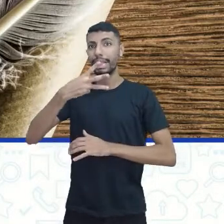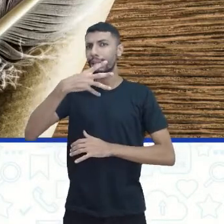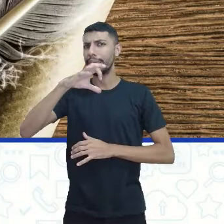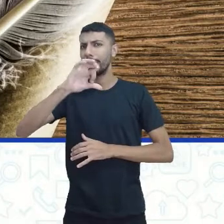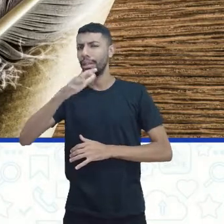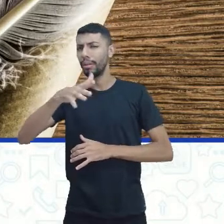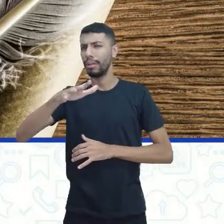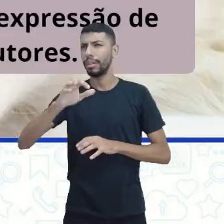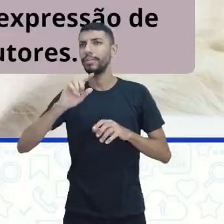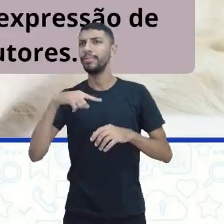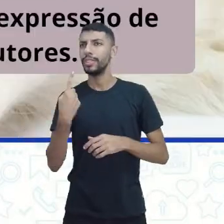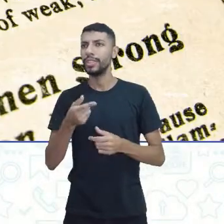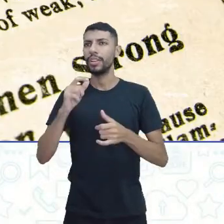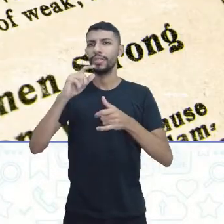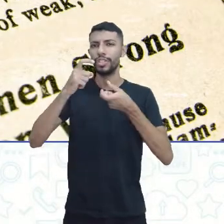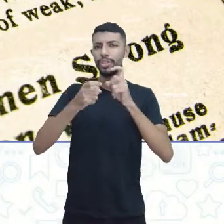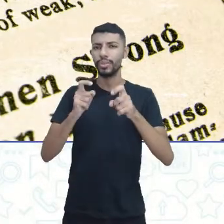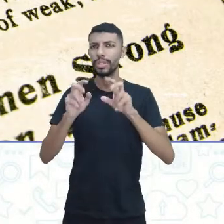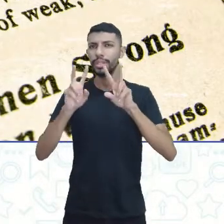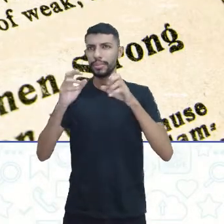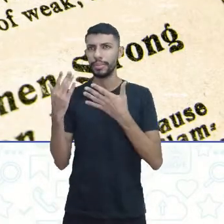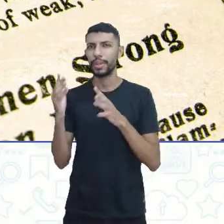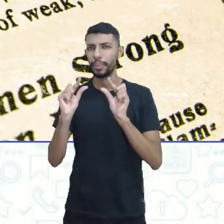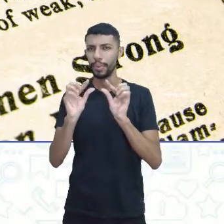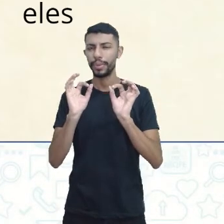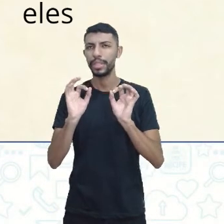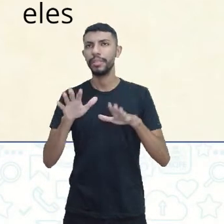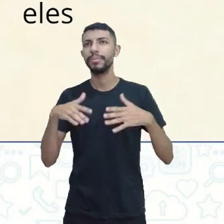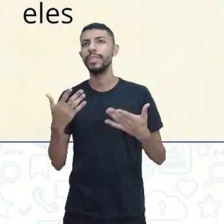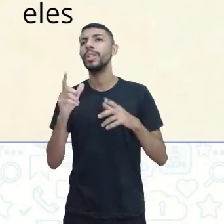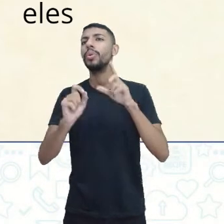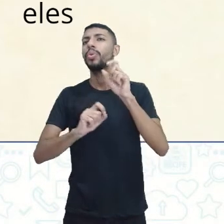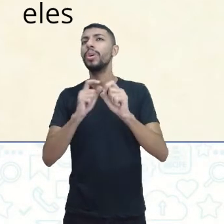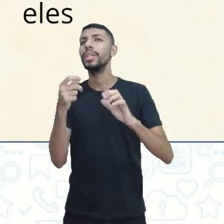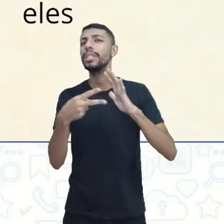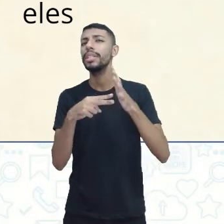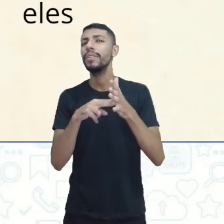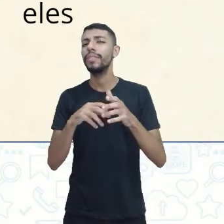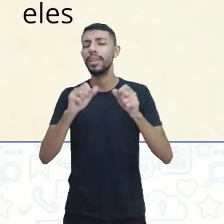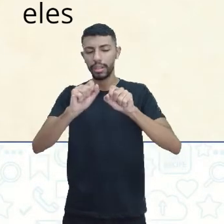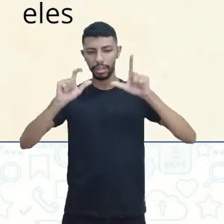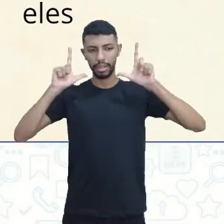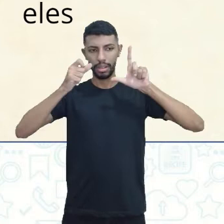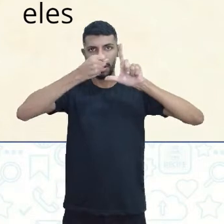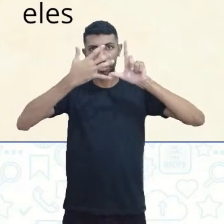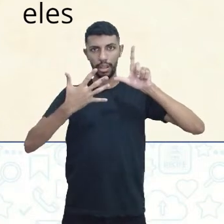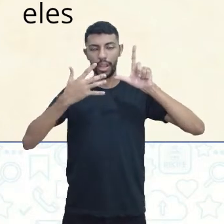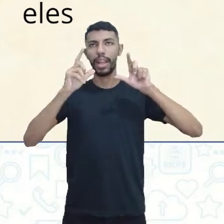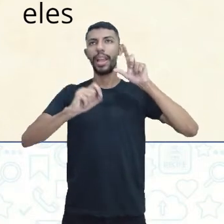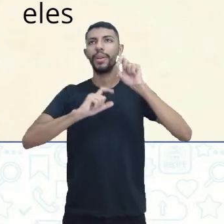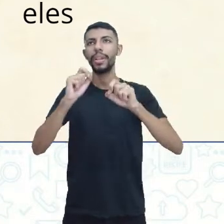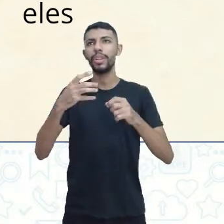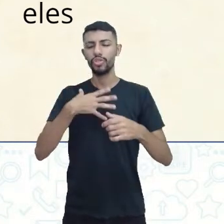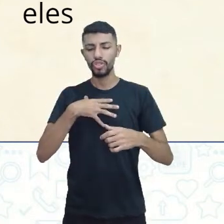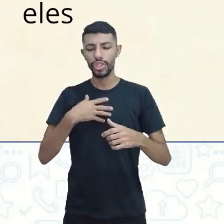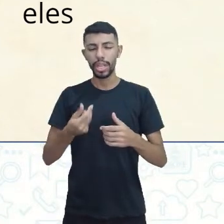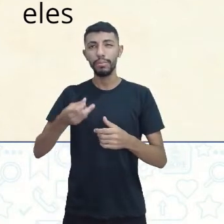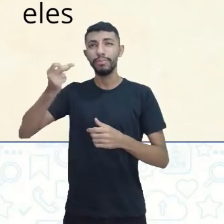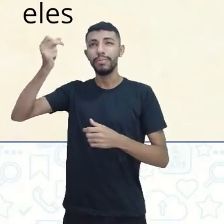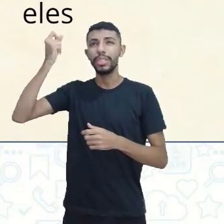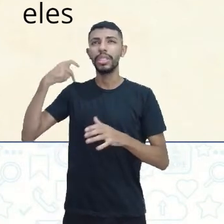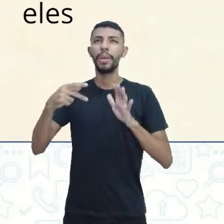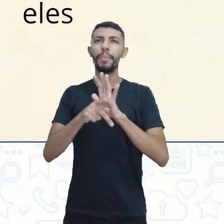E aí a gente vai discutir um pouquinho isso, tá certo? Então, o que é o autorretrato? O autorretrato é uma forma antiga de